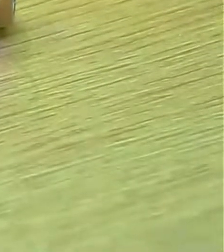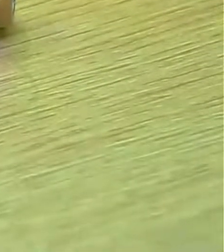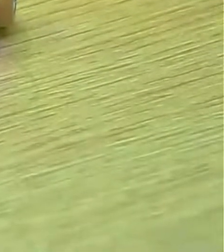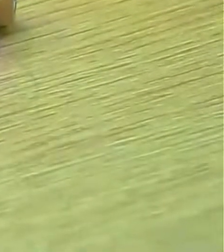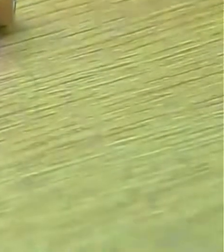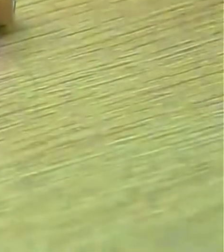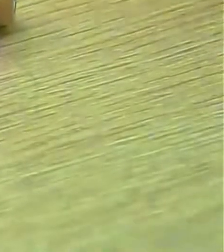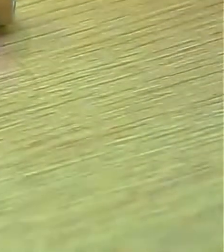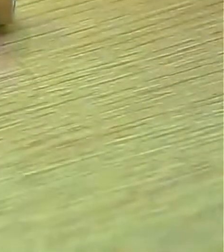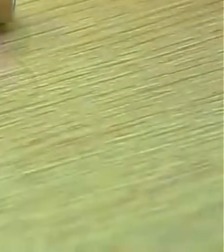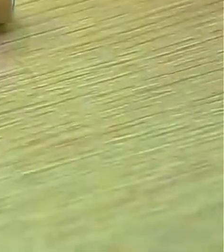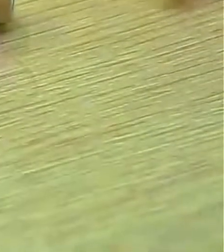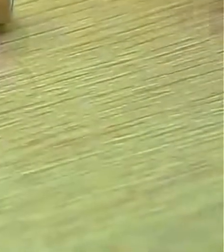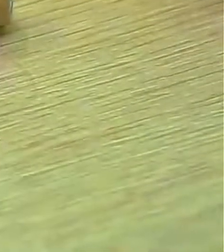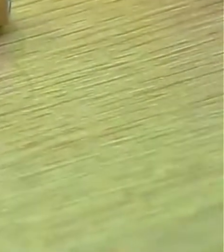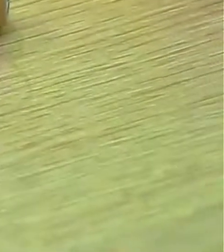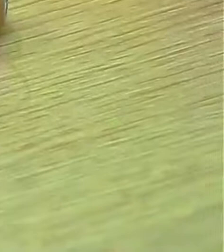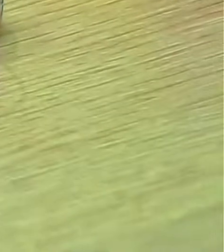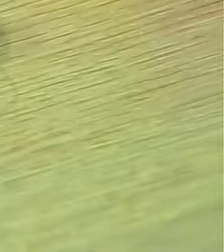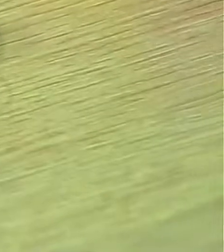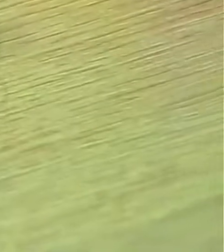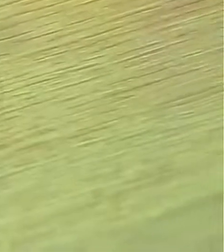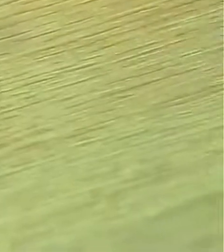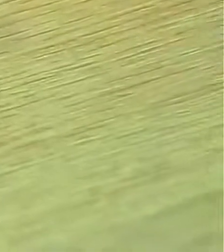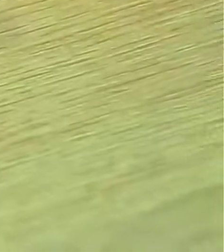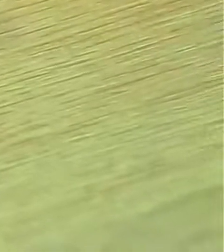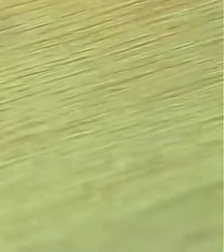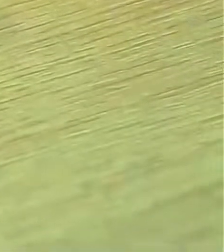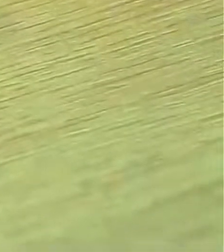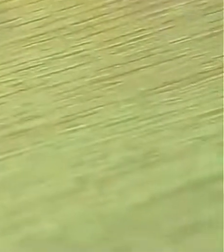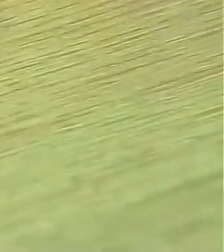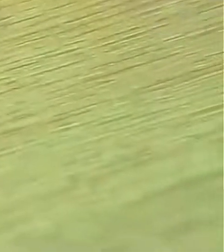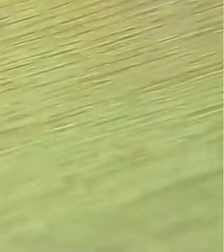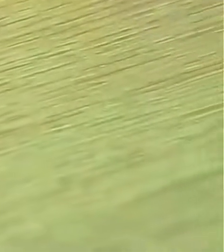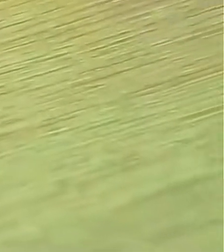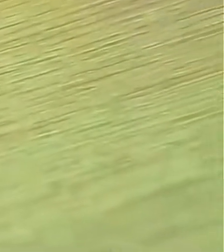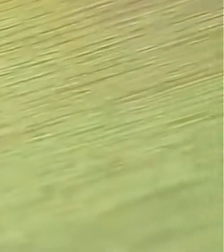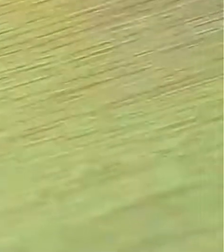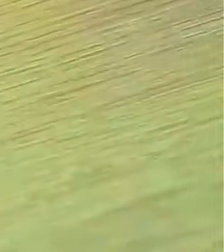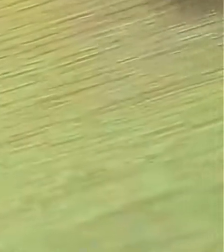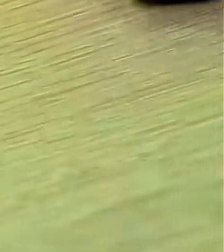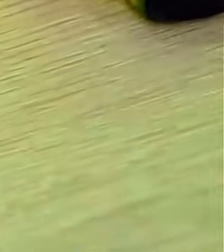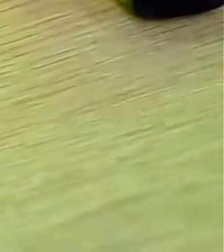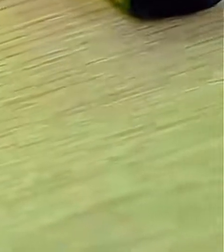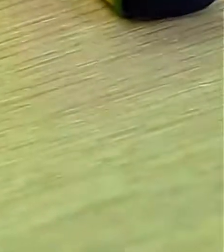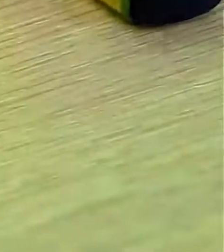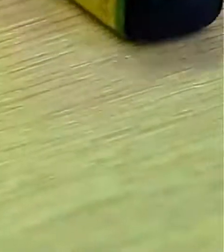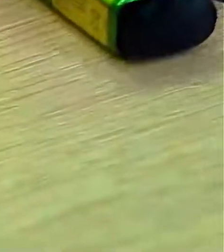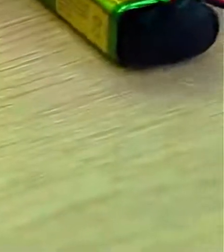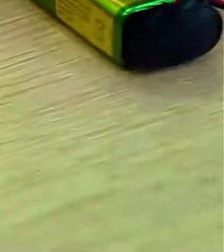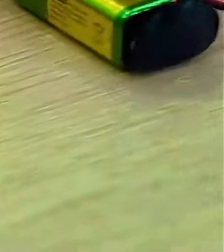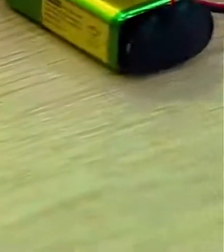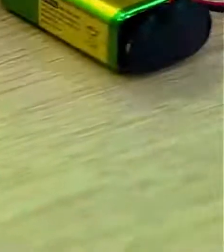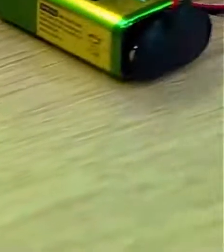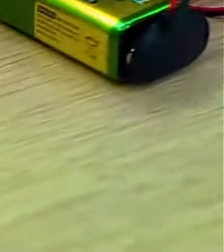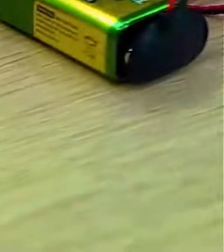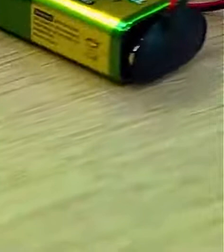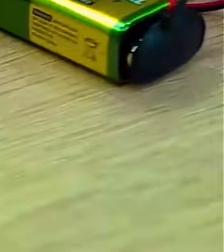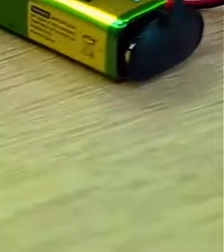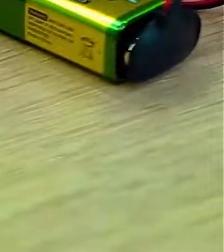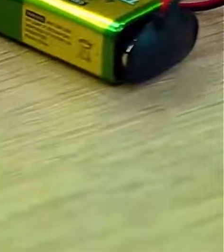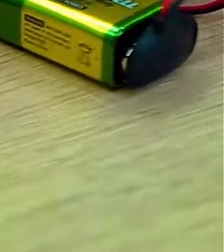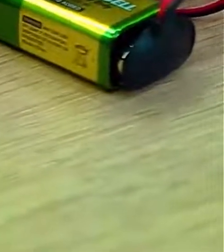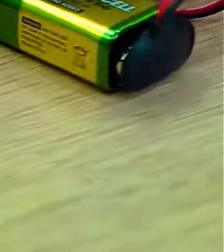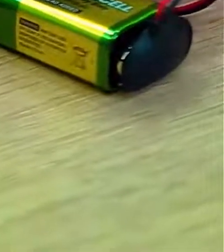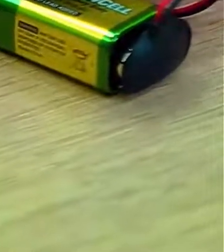certo? Quando eu ligar aqui, deixa eu pegar a nossa fonte aqui, que é a bateria. Quando eu ligar, o LED que vai acender foi da última polaridade